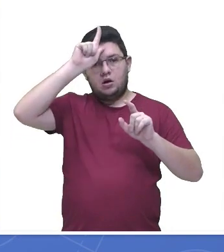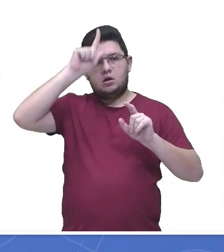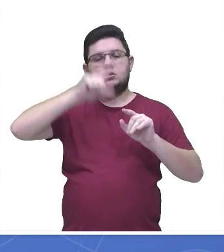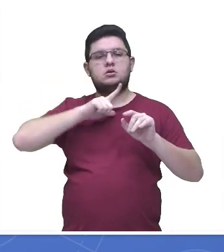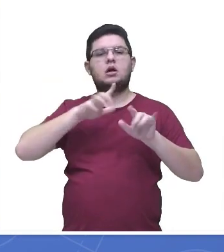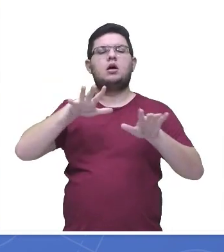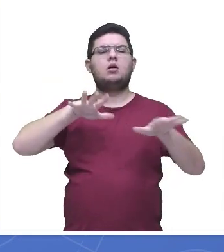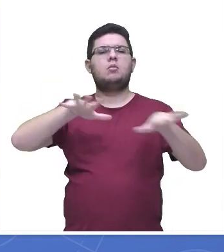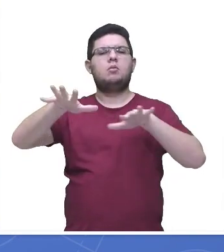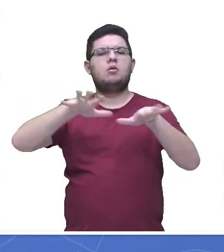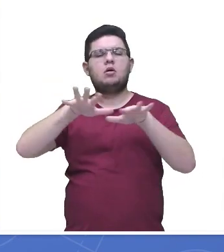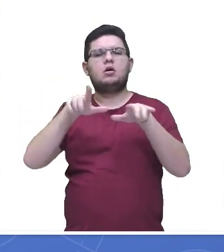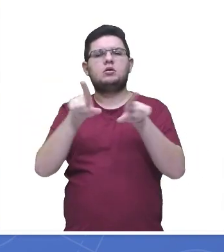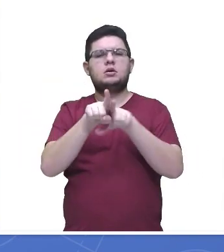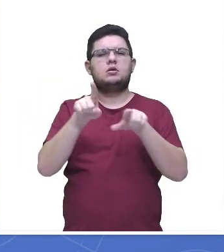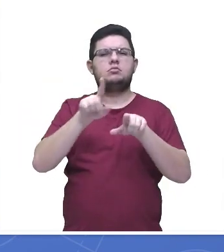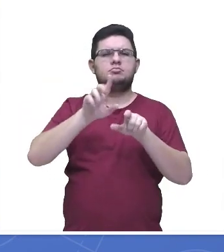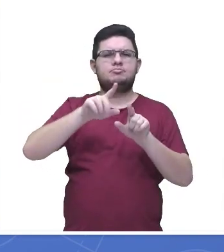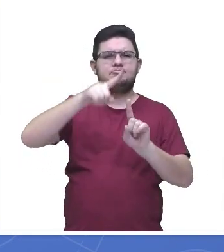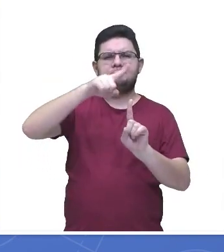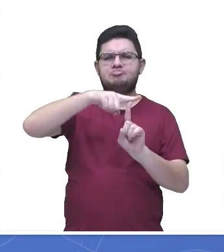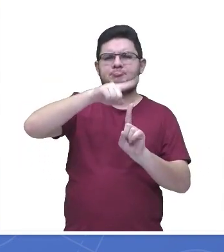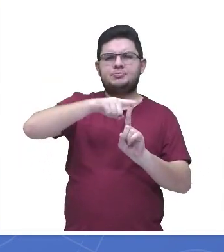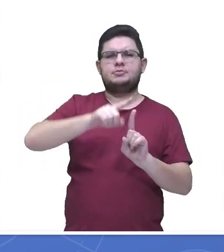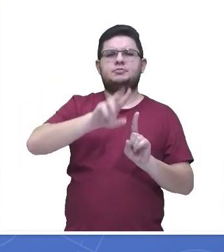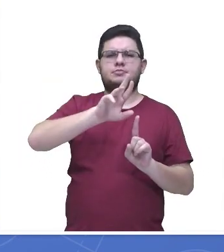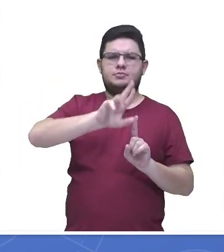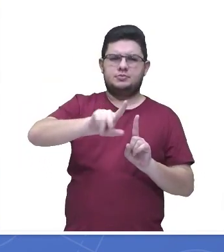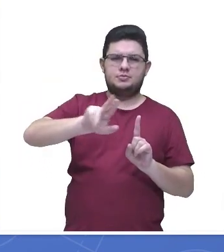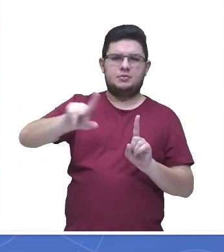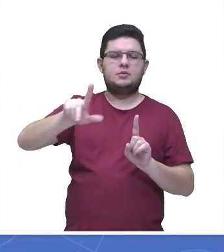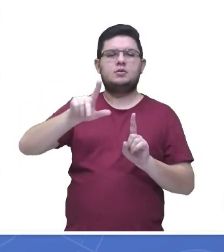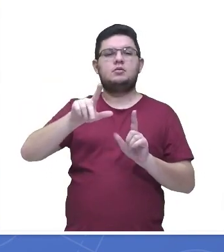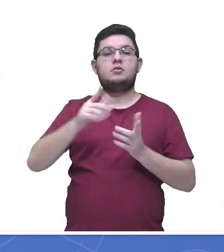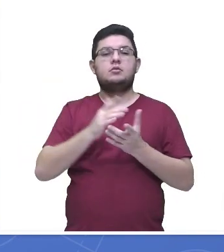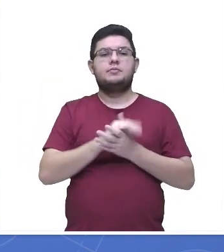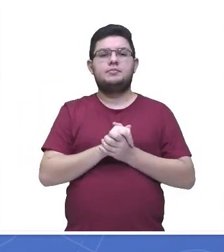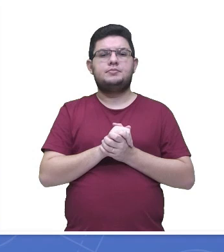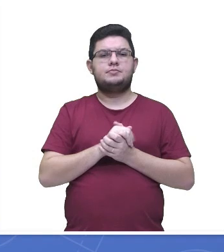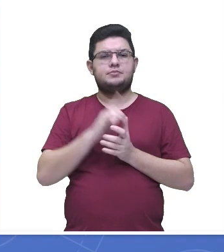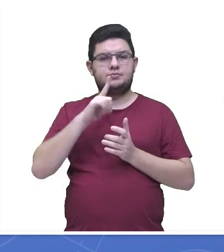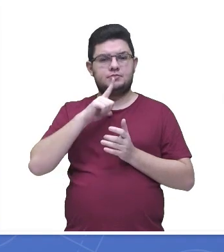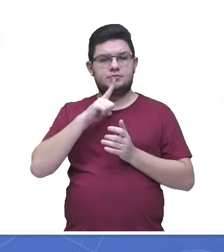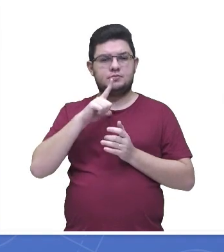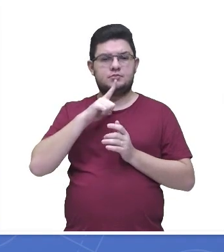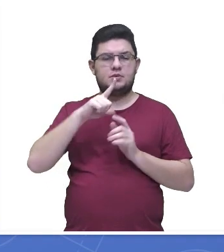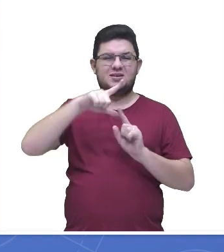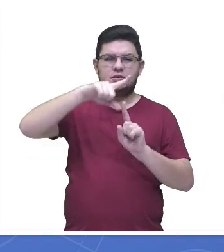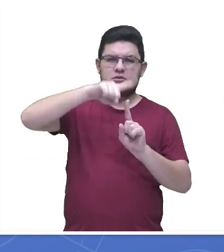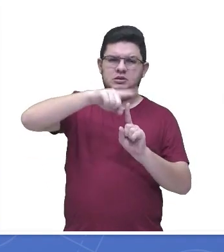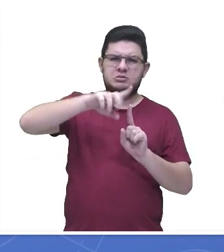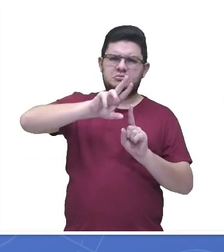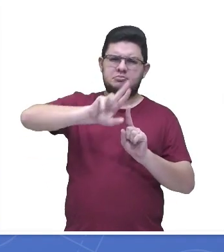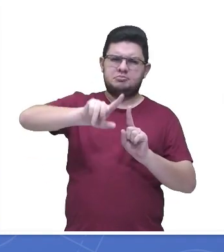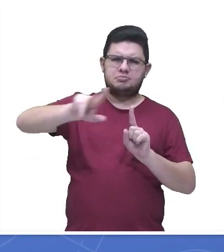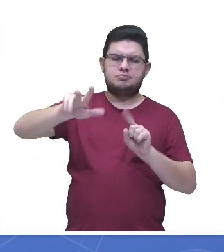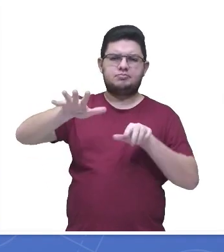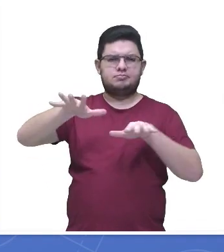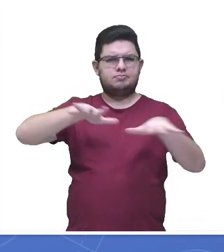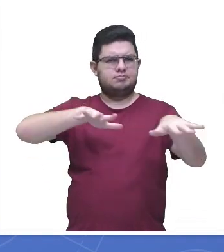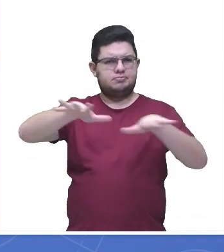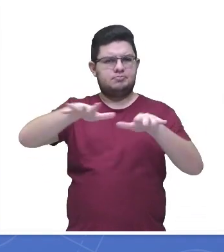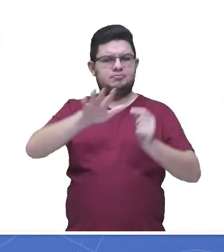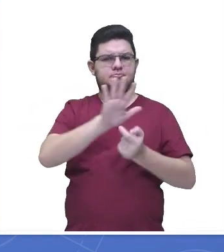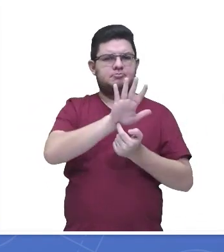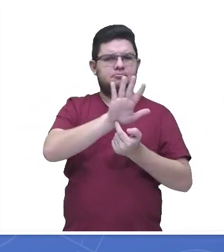ter o Discóbolo de Miron, nós vamos ter a Vênus de Milos, nós vamos ter a Vitória de Samocrácia, trabalhando a questão do